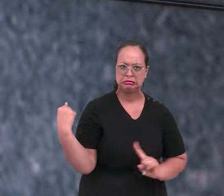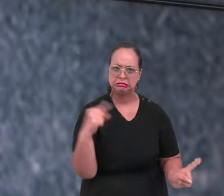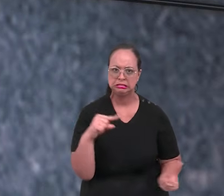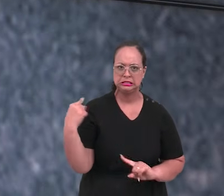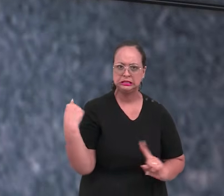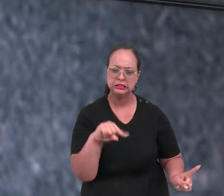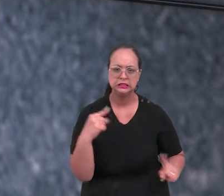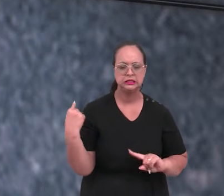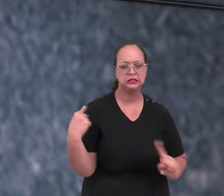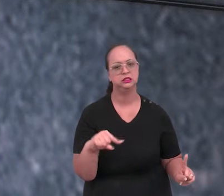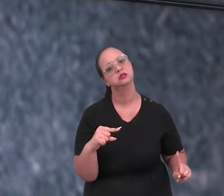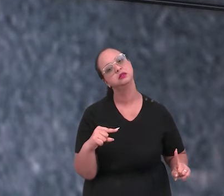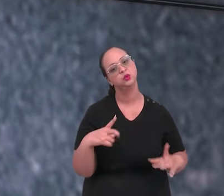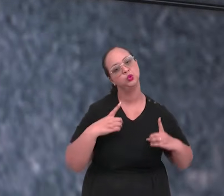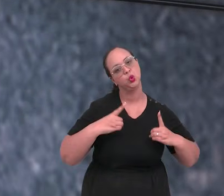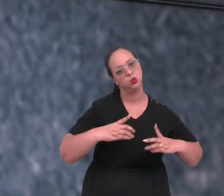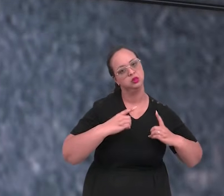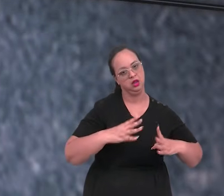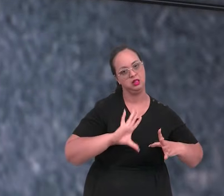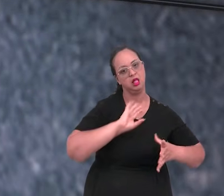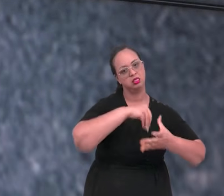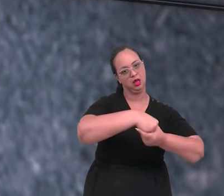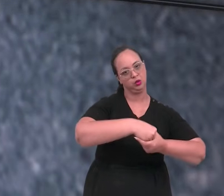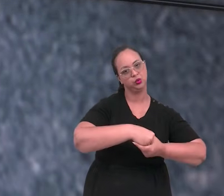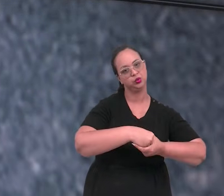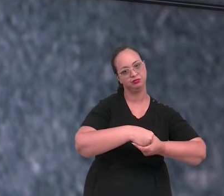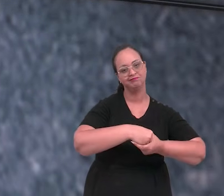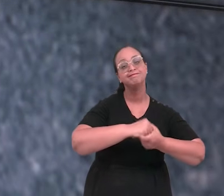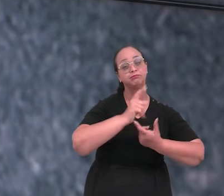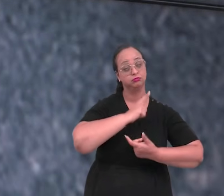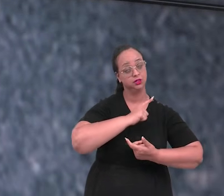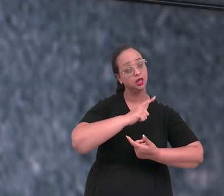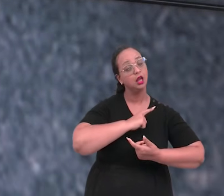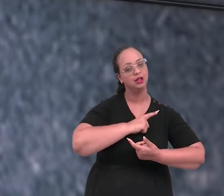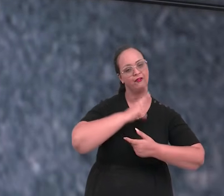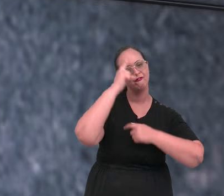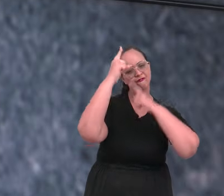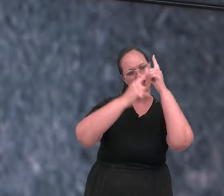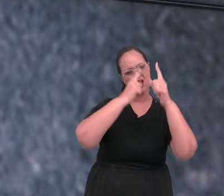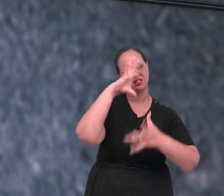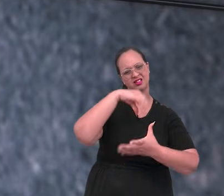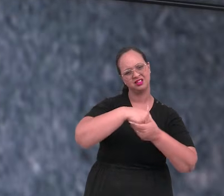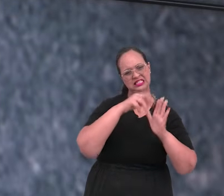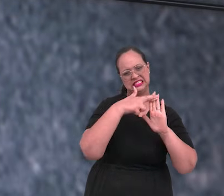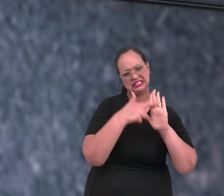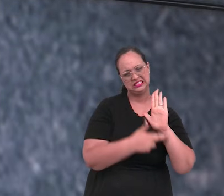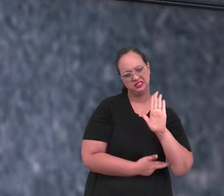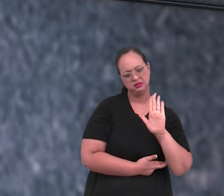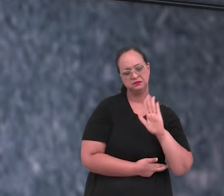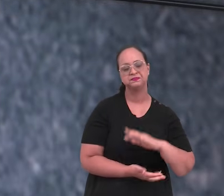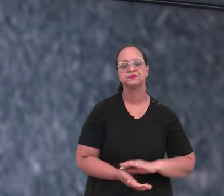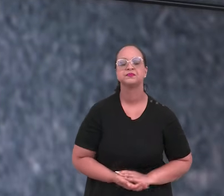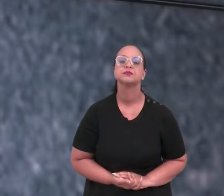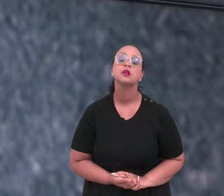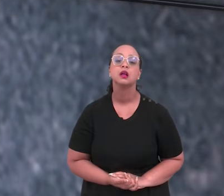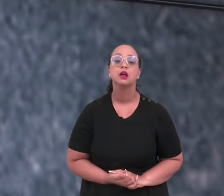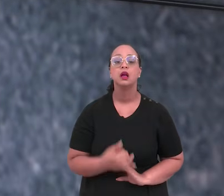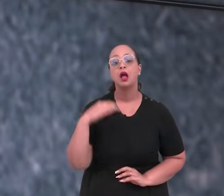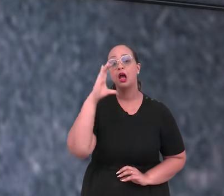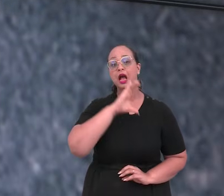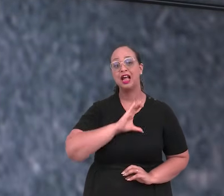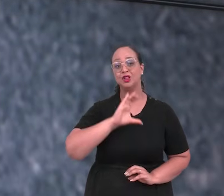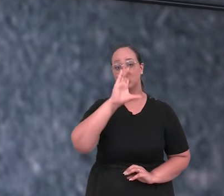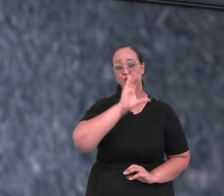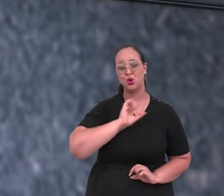Igreja Católica, atacou dogmas fundamentais da Igreja Católica. E a Igreja Católica fez uma grande reunião, um